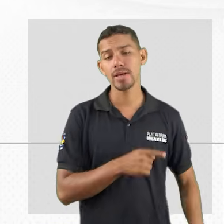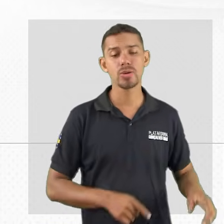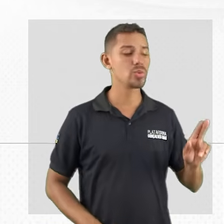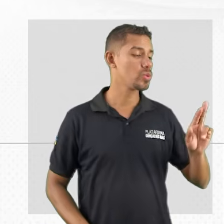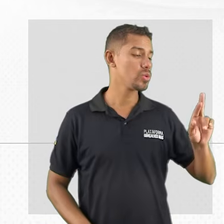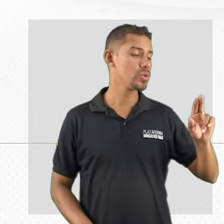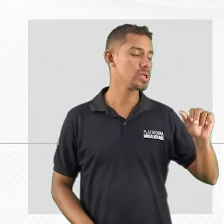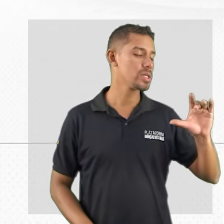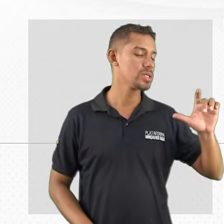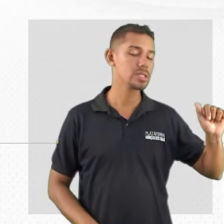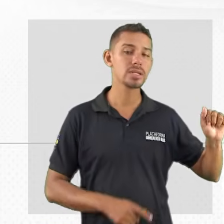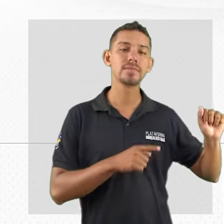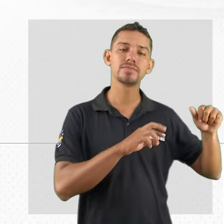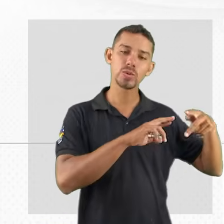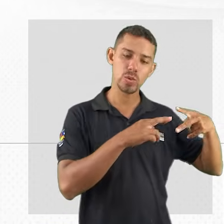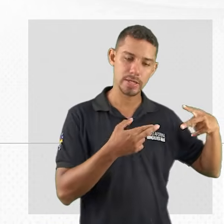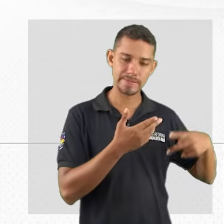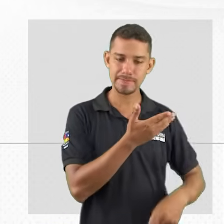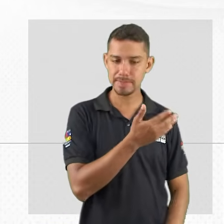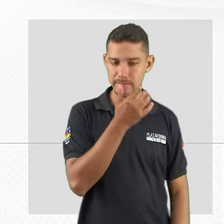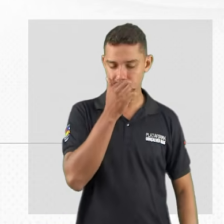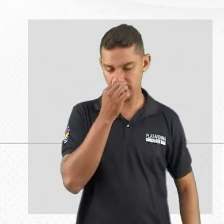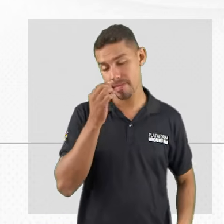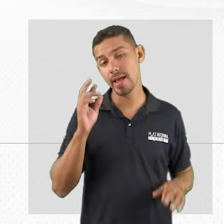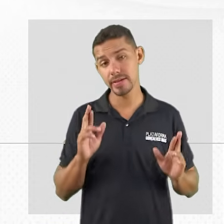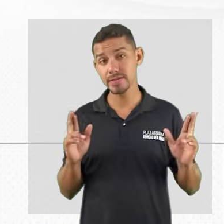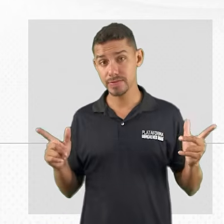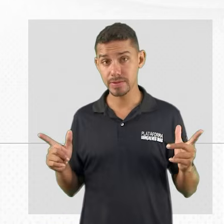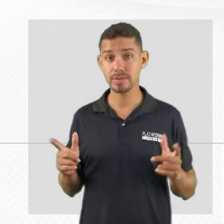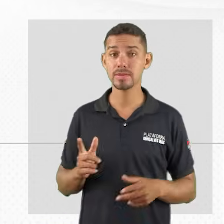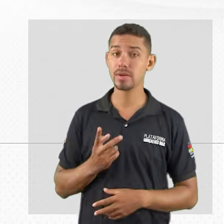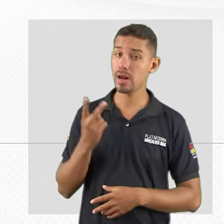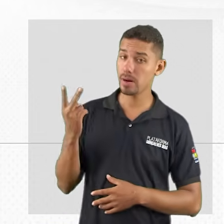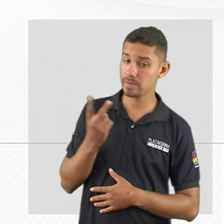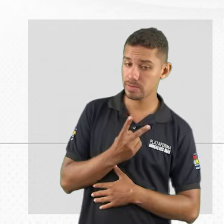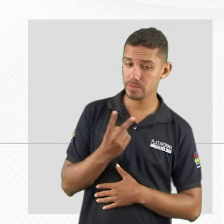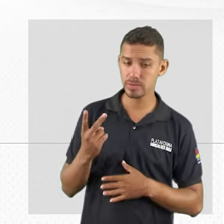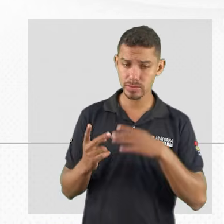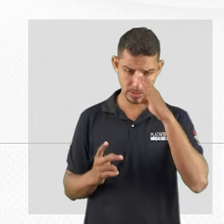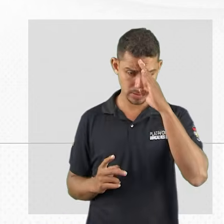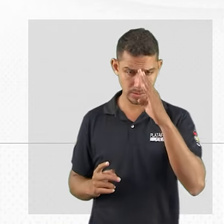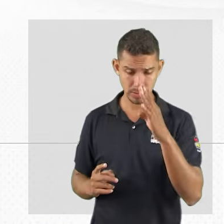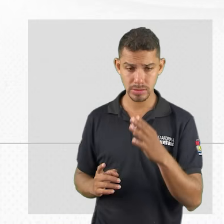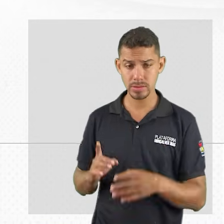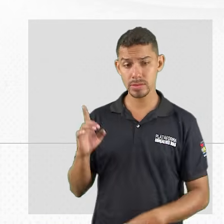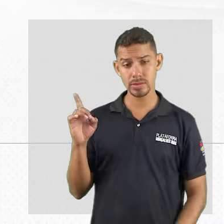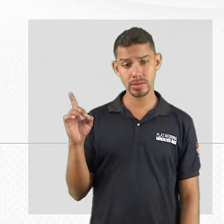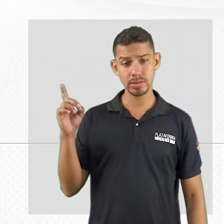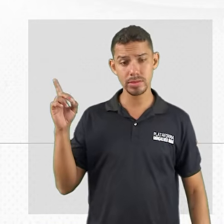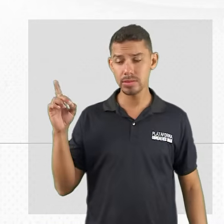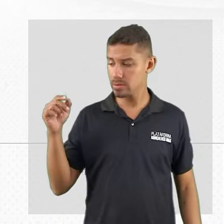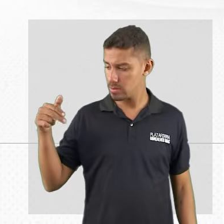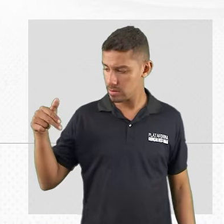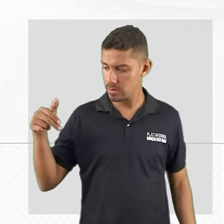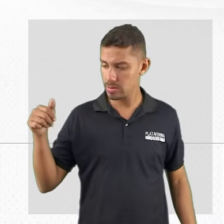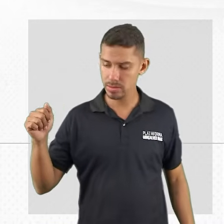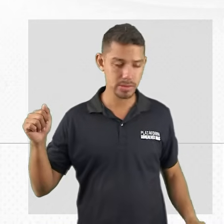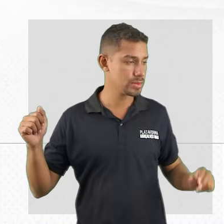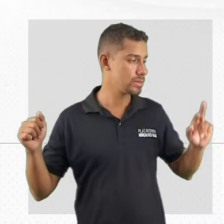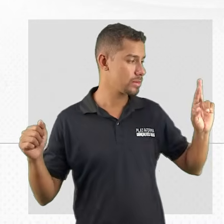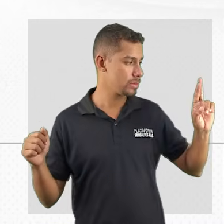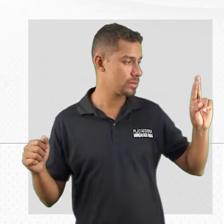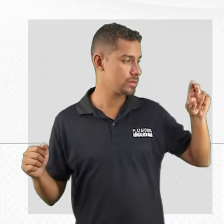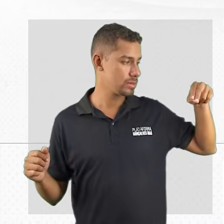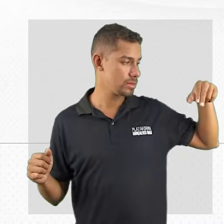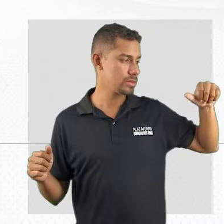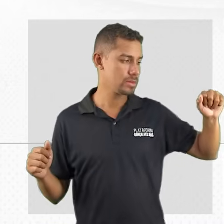só está presente no RNA. Essas são as diferenças principais, pessoal, do DNA e do RNA. Isso falando